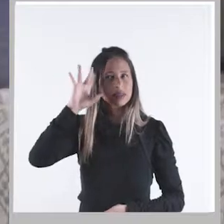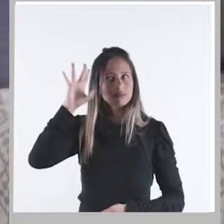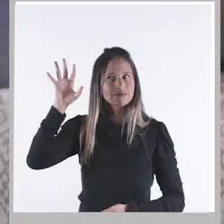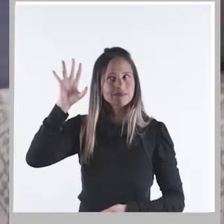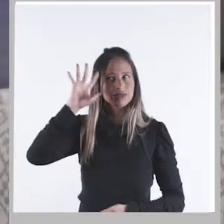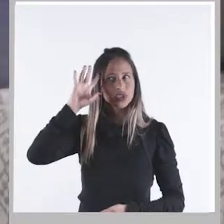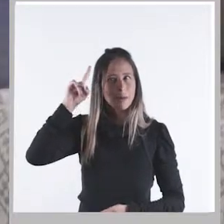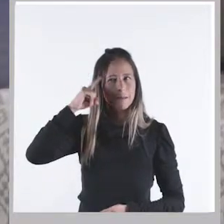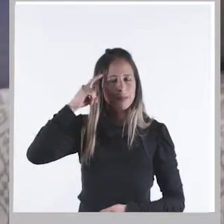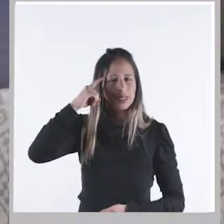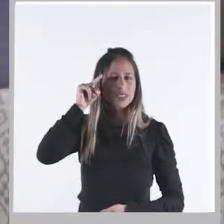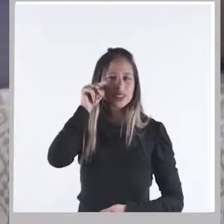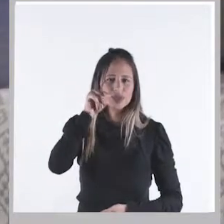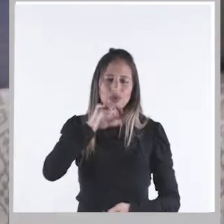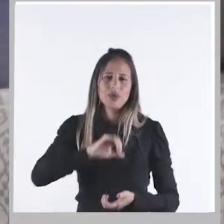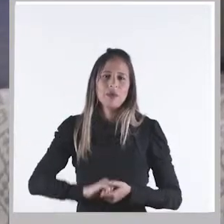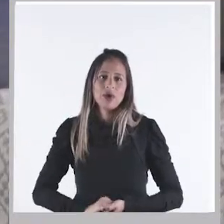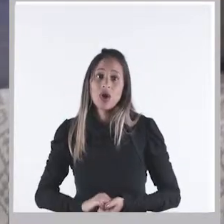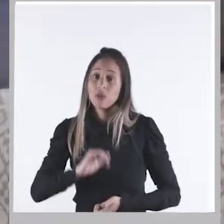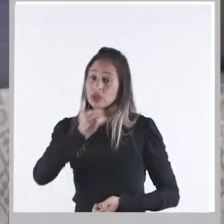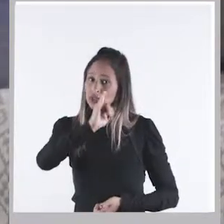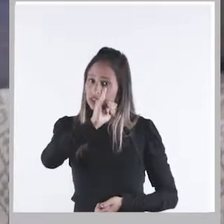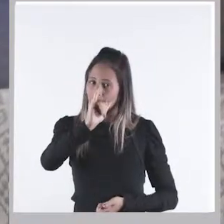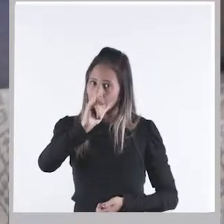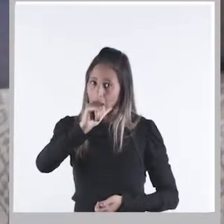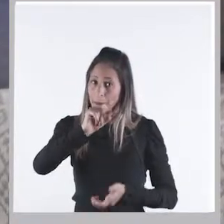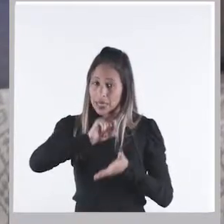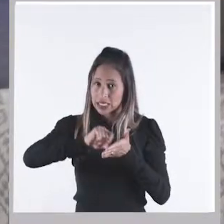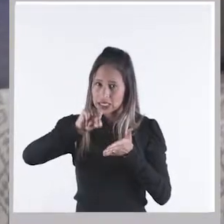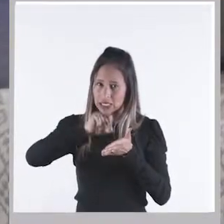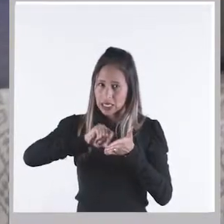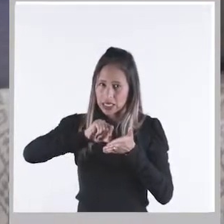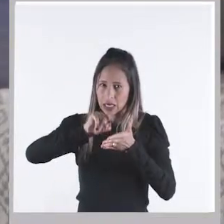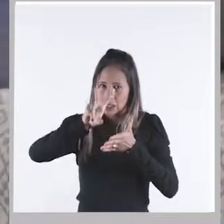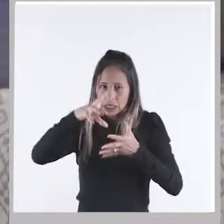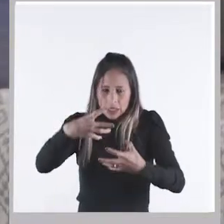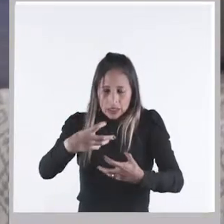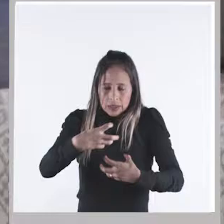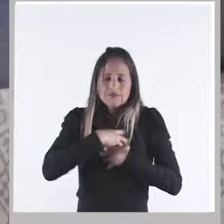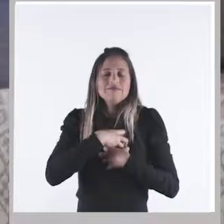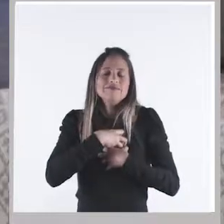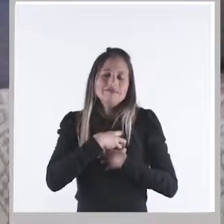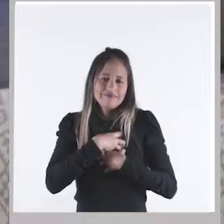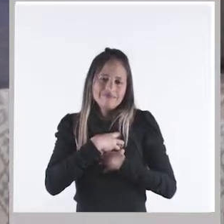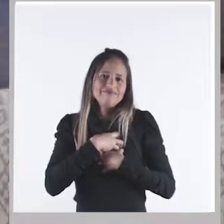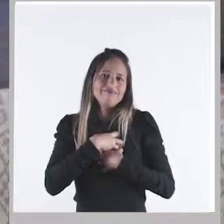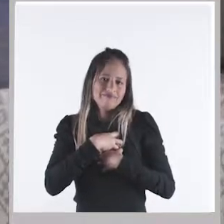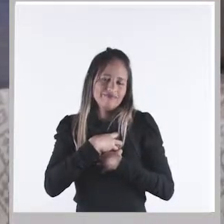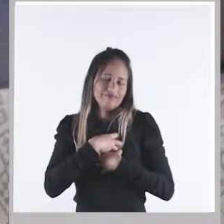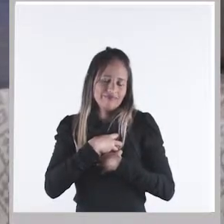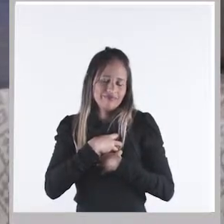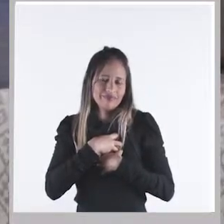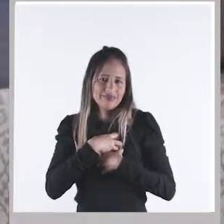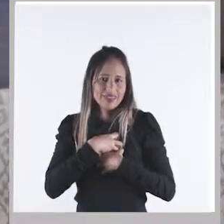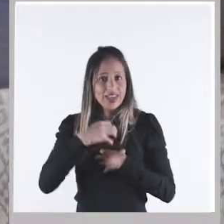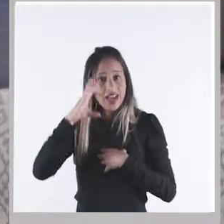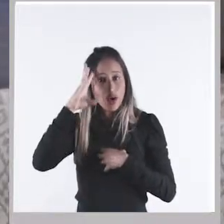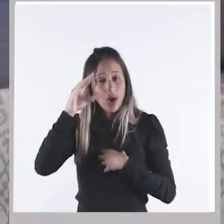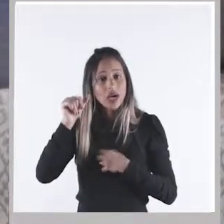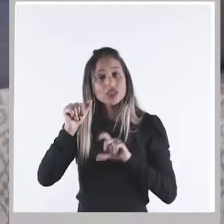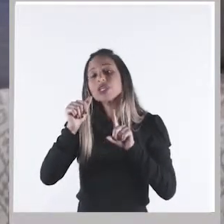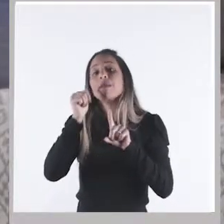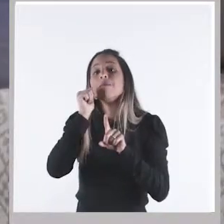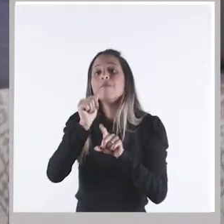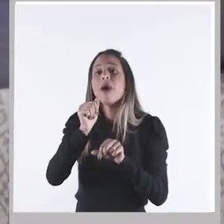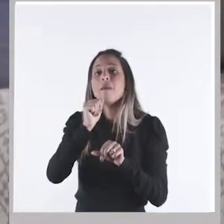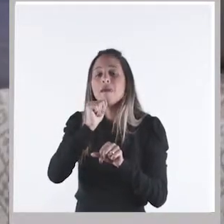sobre isso, porque, como eu te falei, como a minha escrita é uma escrita intuitiva, né? E eu acho que a mamãe sempre